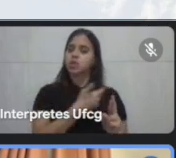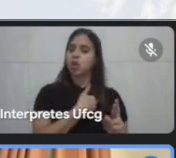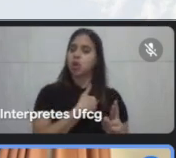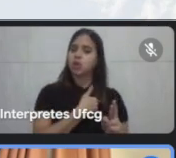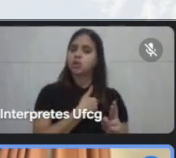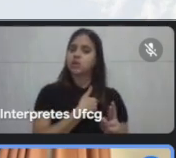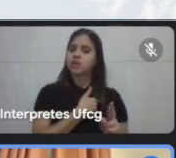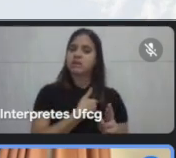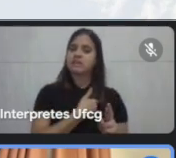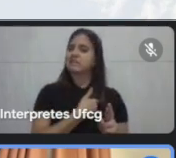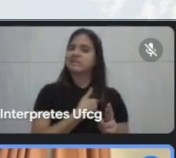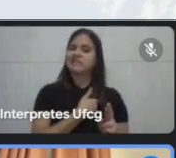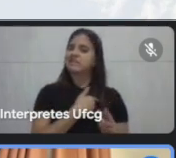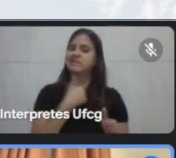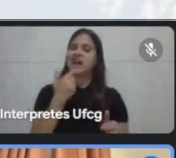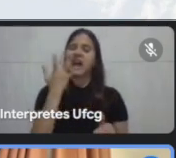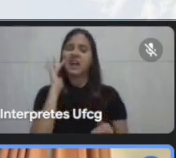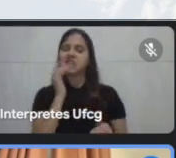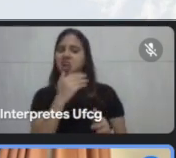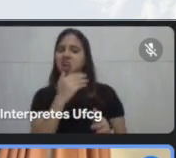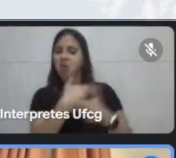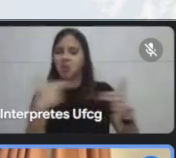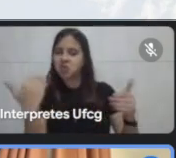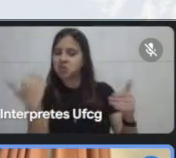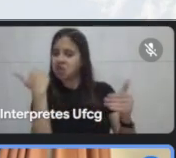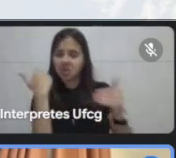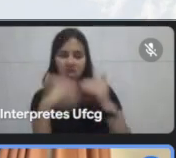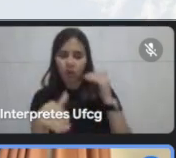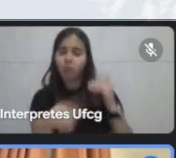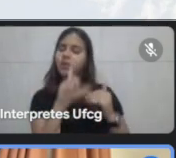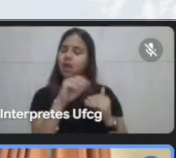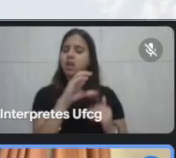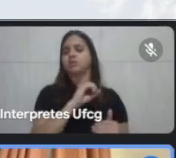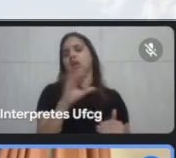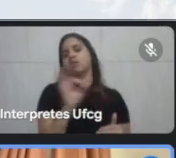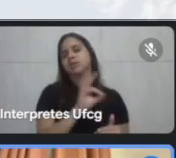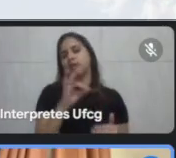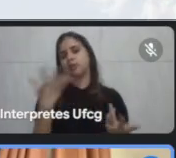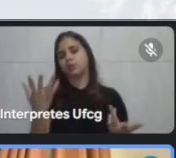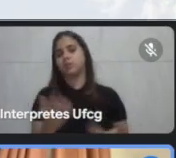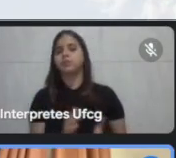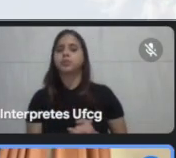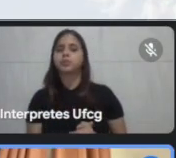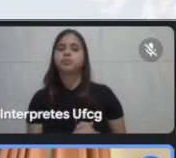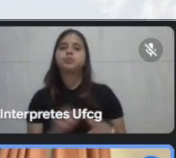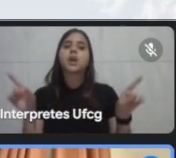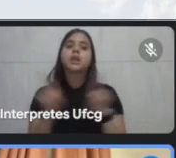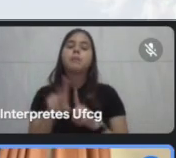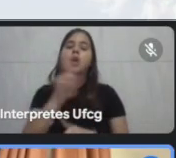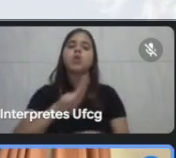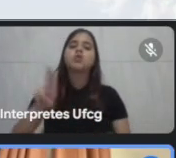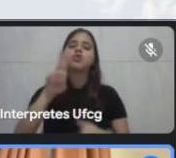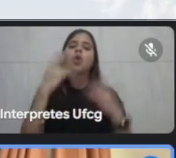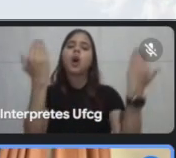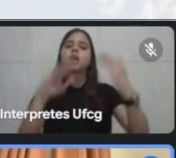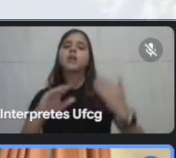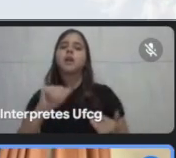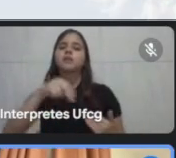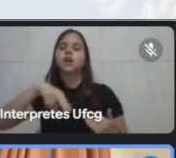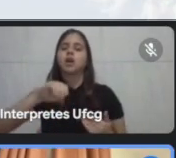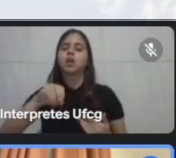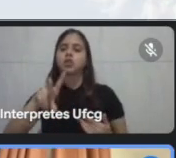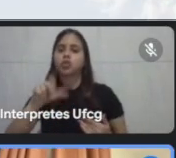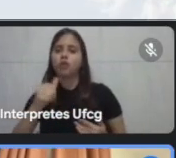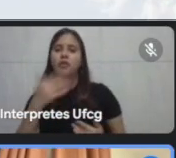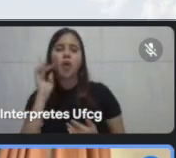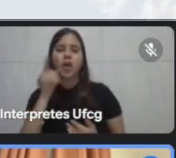muita compatibilidade dentro do modelo. E, além disso, a gente também utilizou uma análise de ANOVA. Acho que aqui agora fica